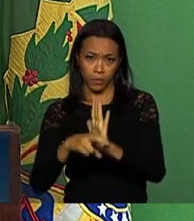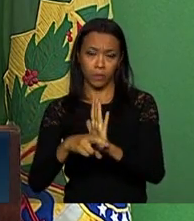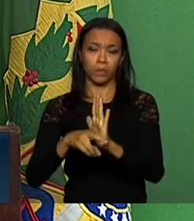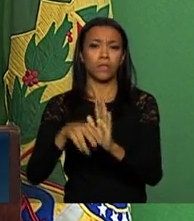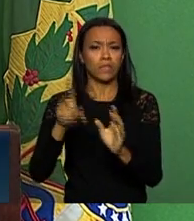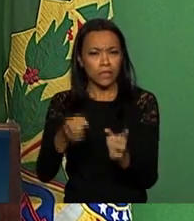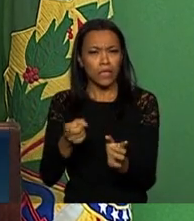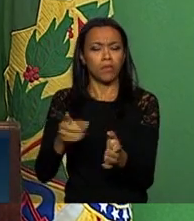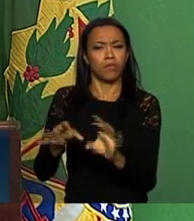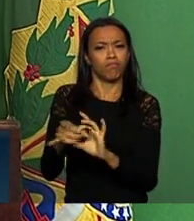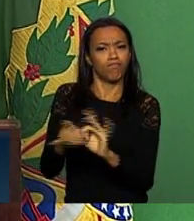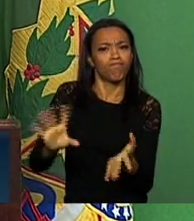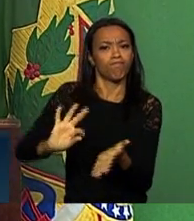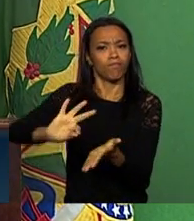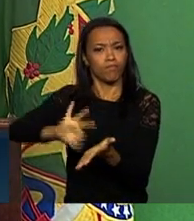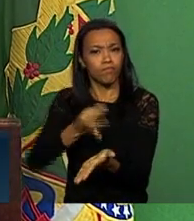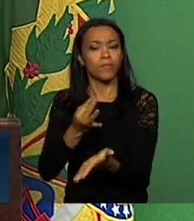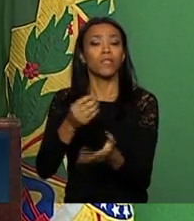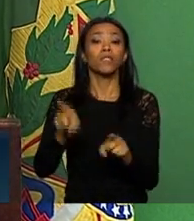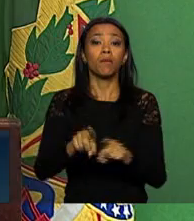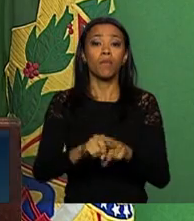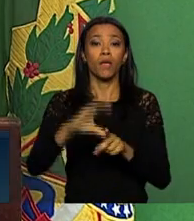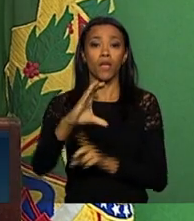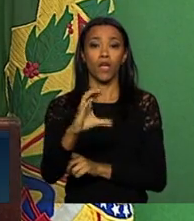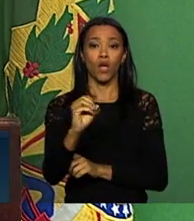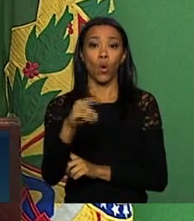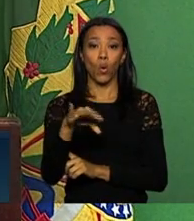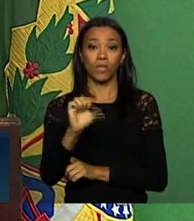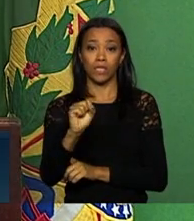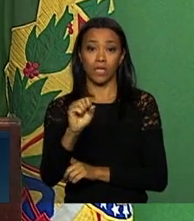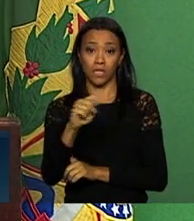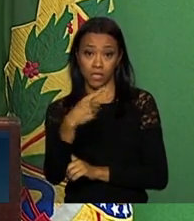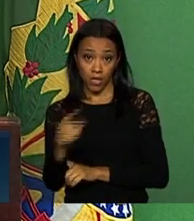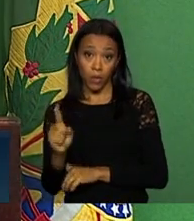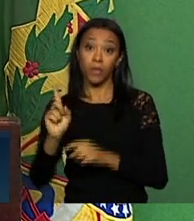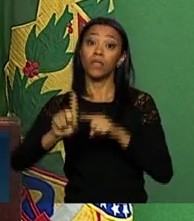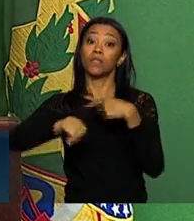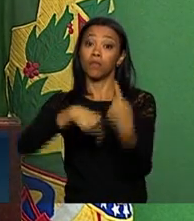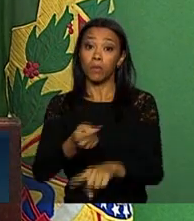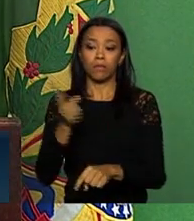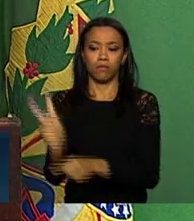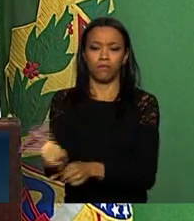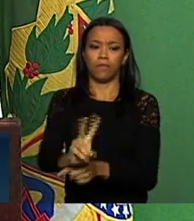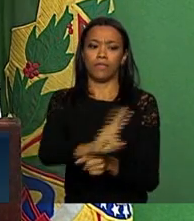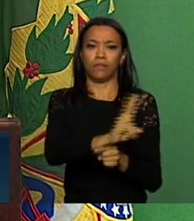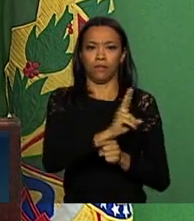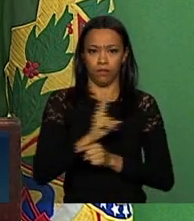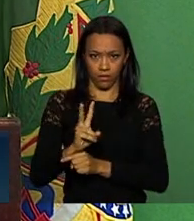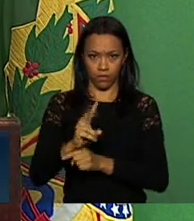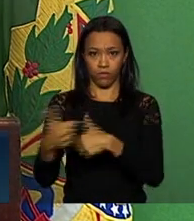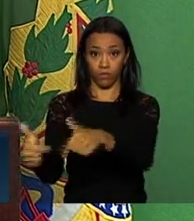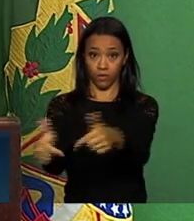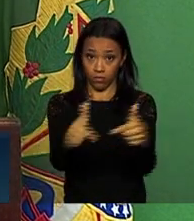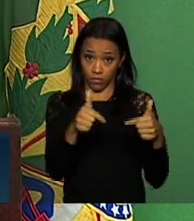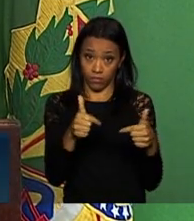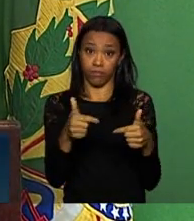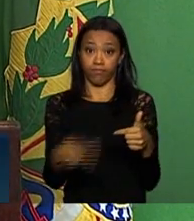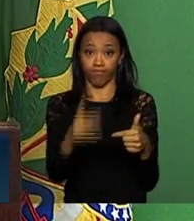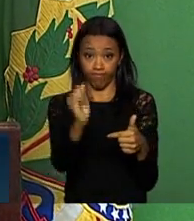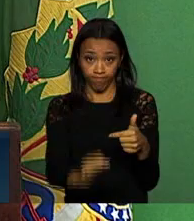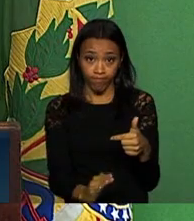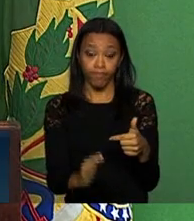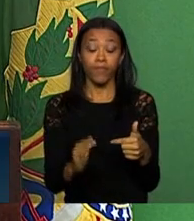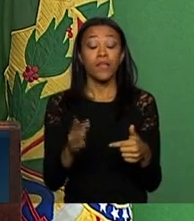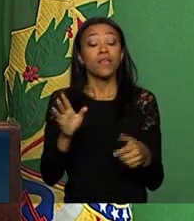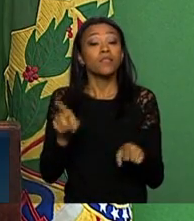de autorizações de concessões e fiscalização dos serviços regulados é fazer com que